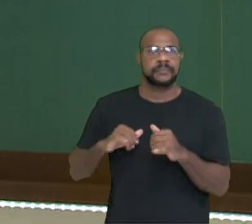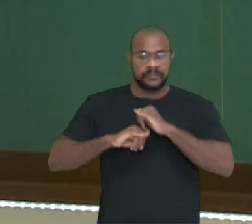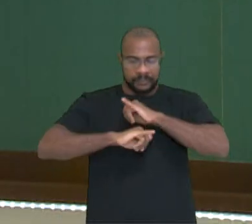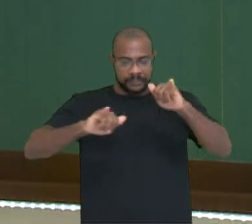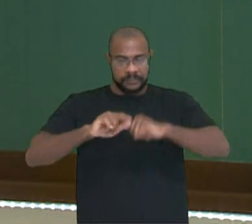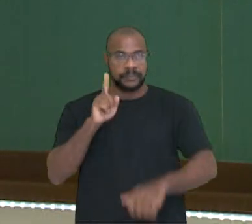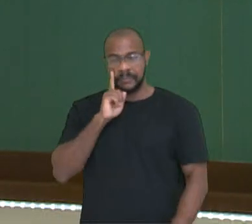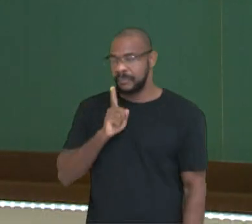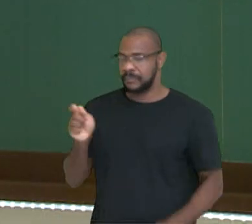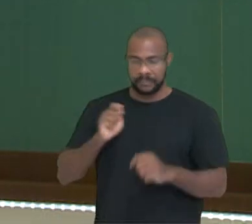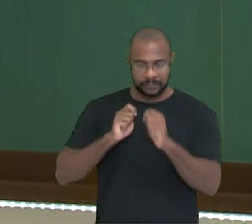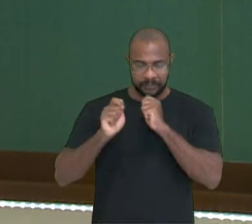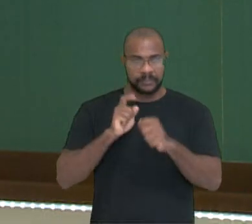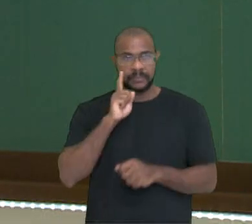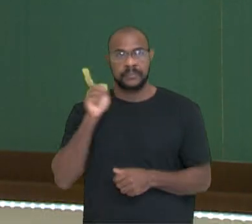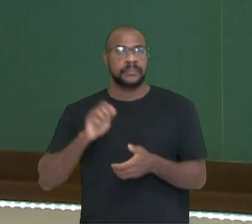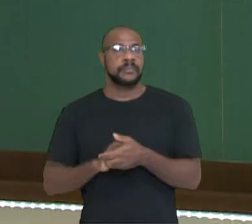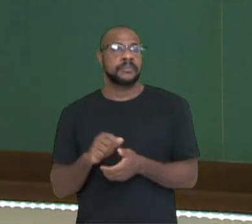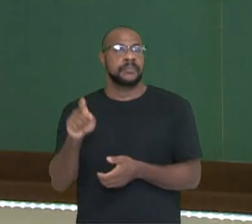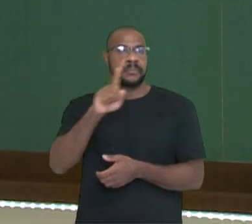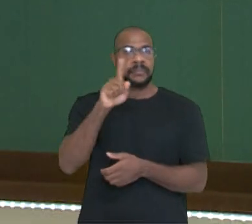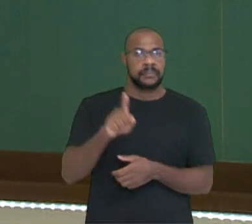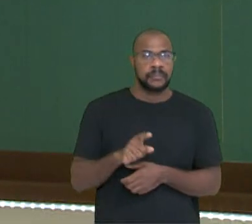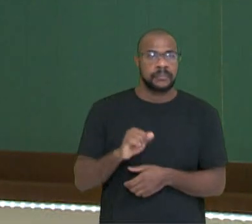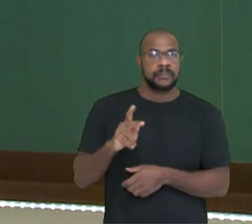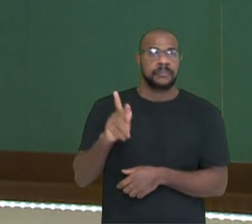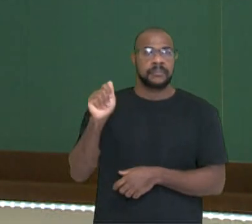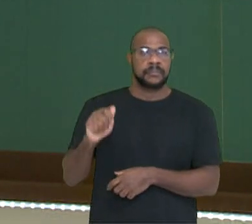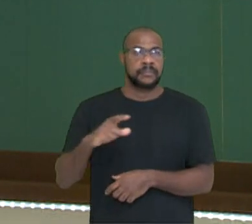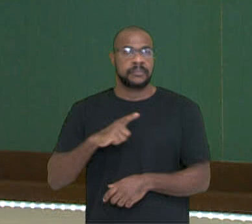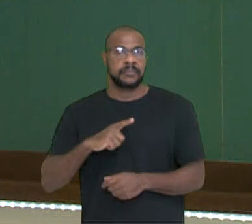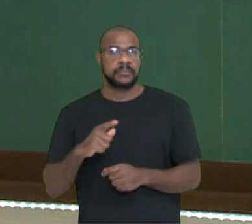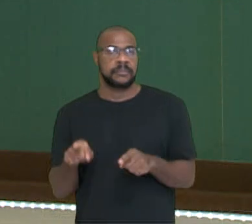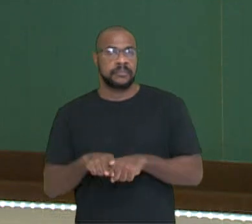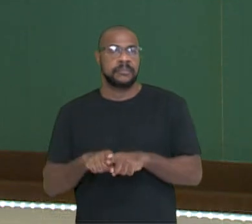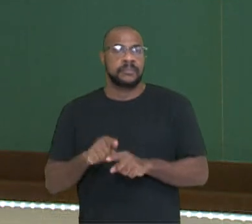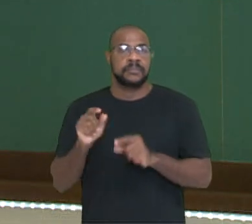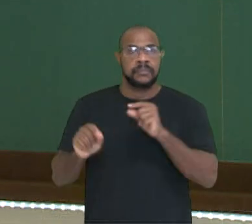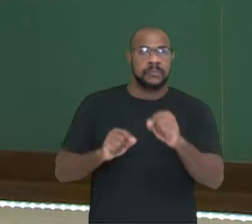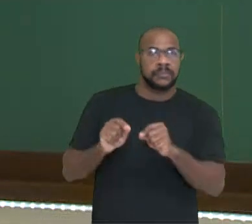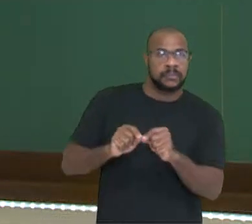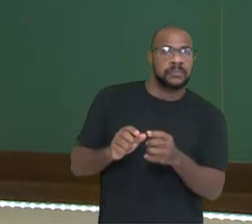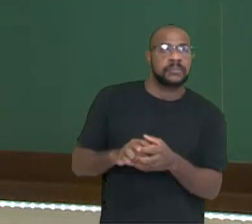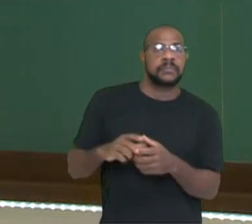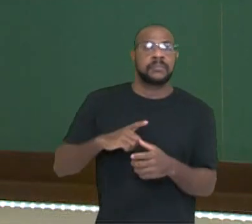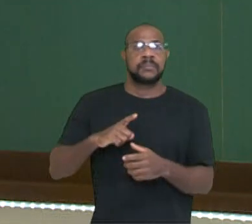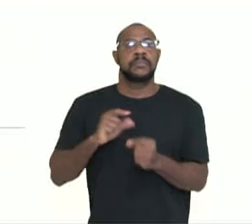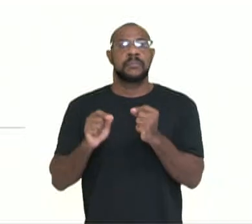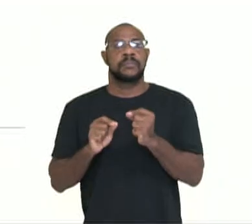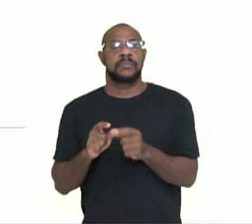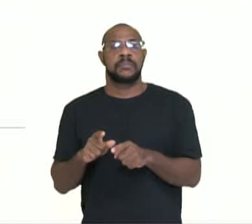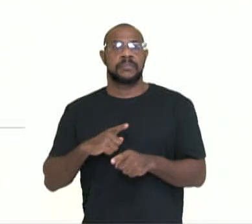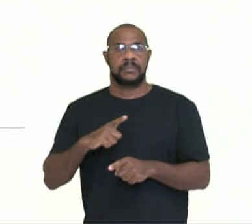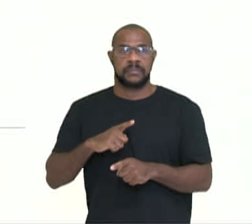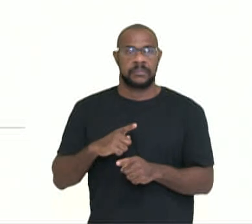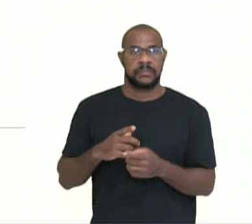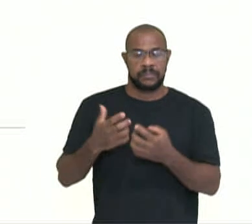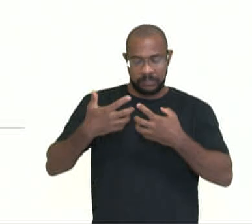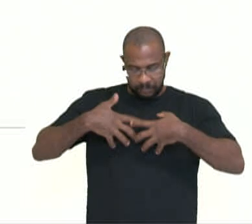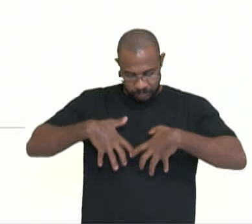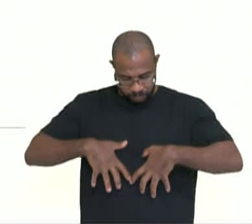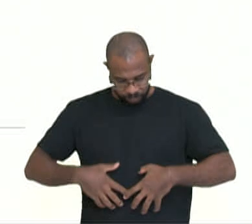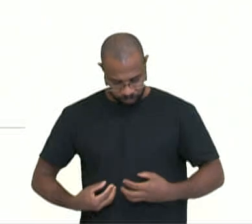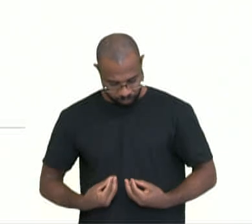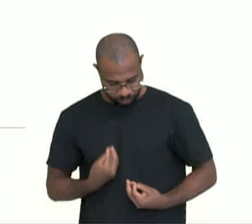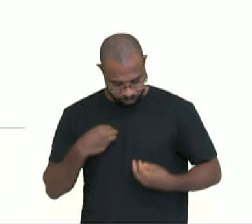reportagens aqui. Zika reduz fertilidade e testosterona em camundongos machos, diz estudo. Médicos infectam roedores e viram